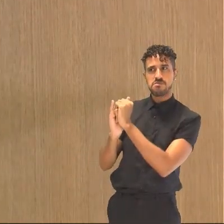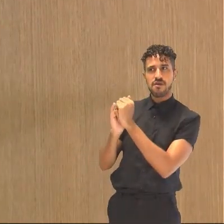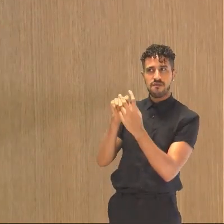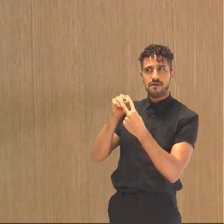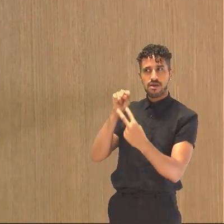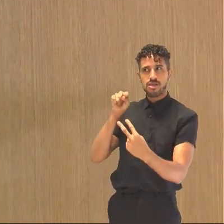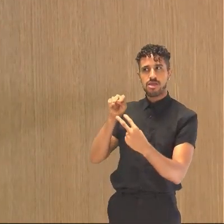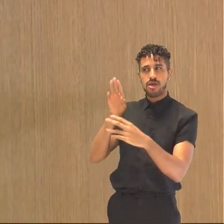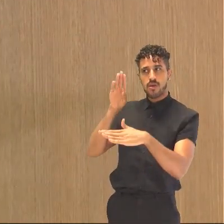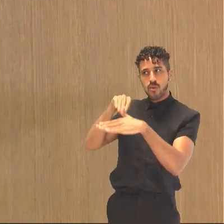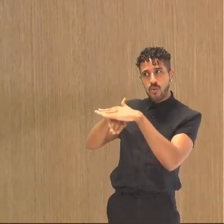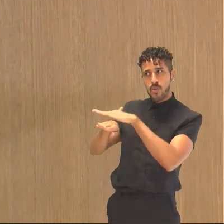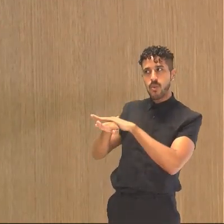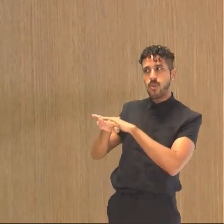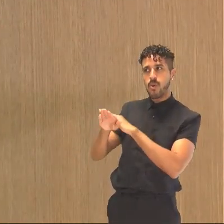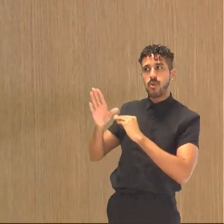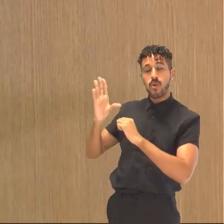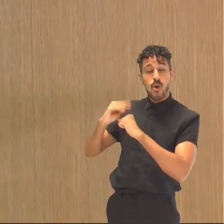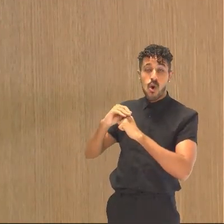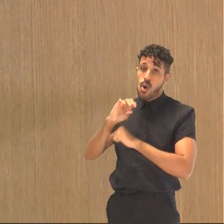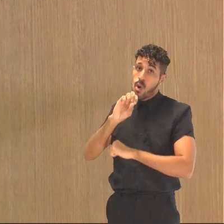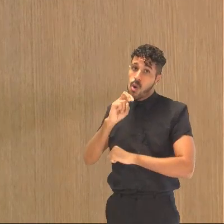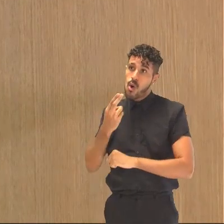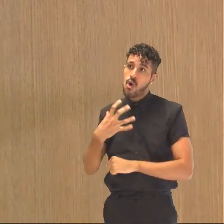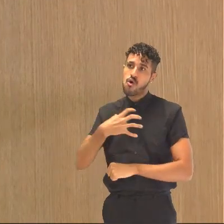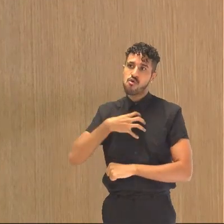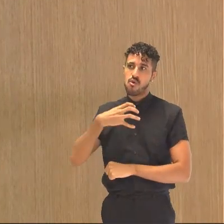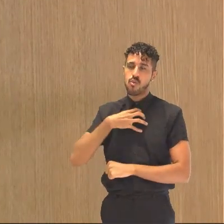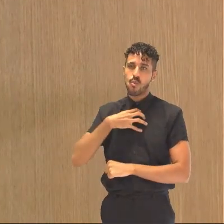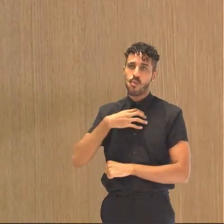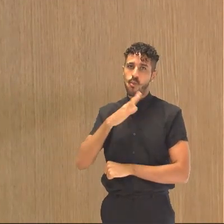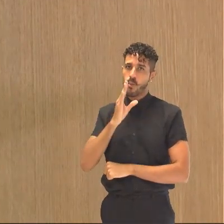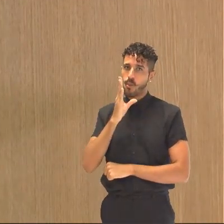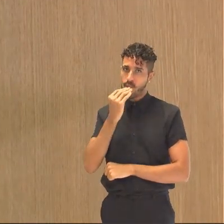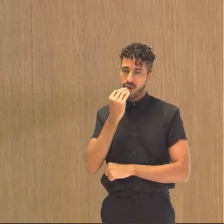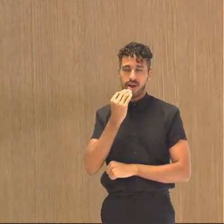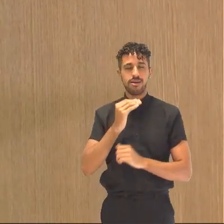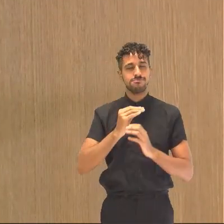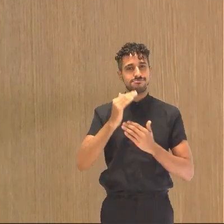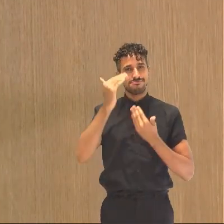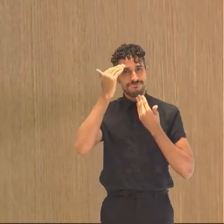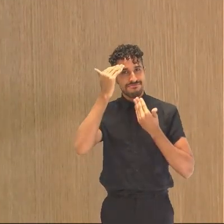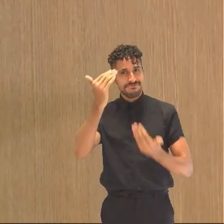eletrônico desligados ou em modo silencioso. Obrigado.